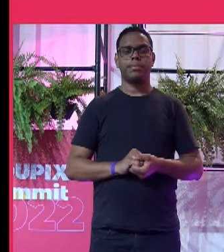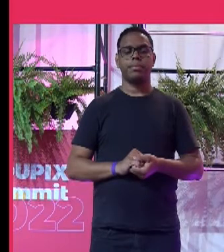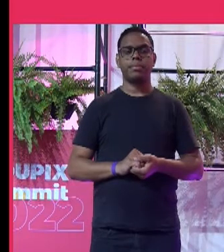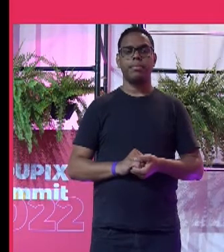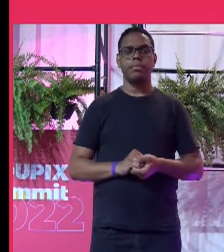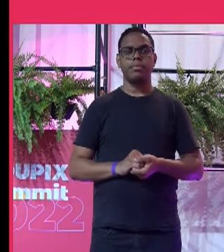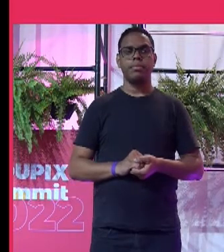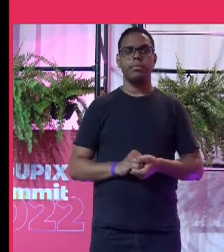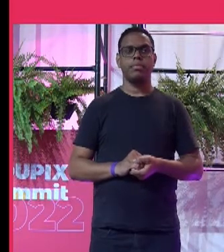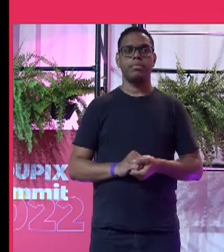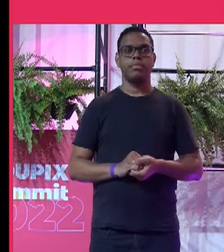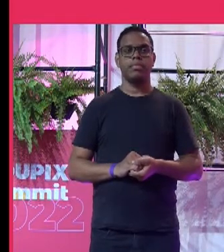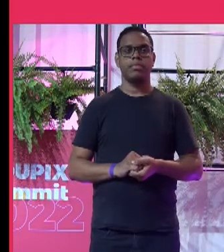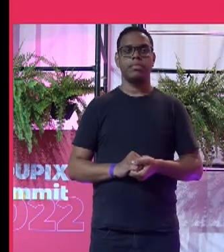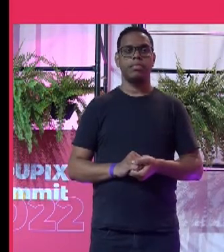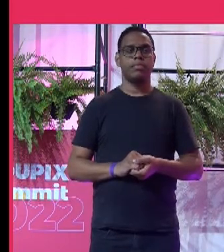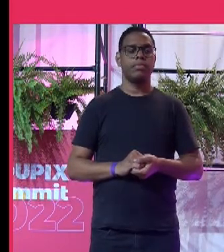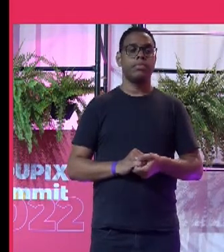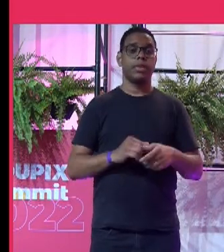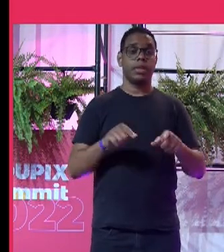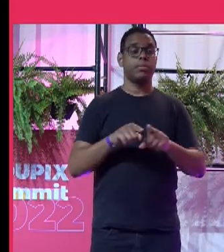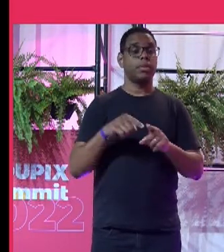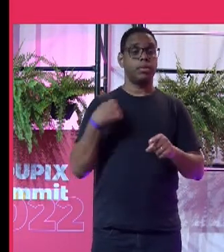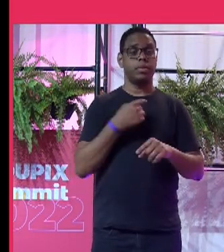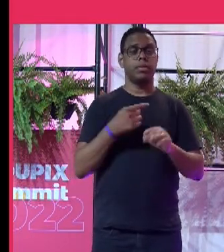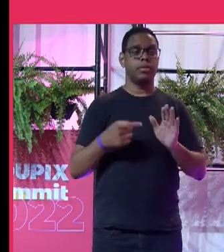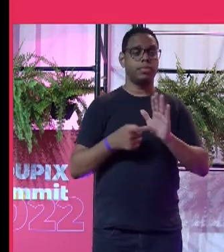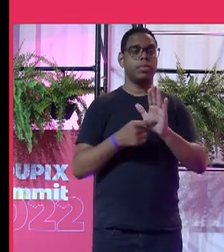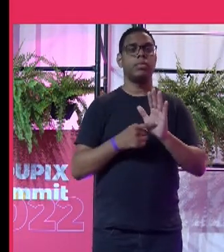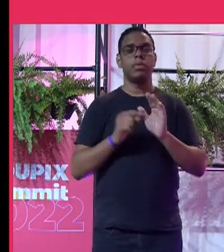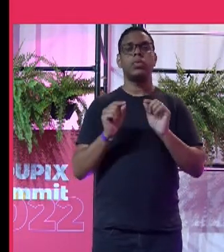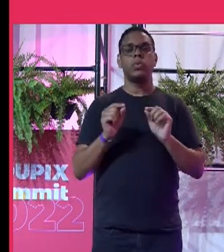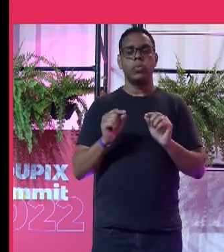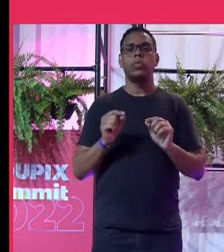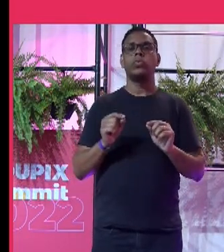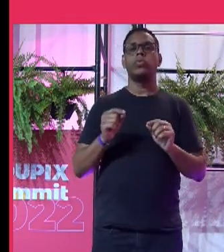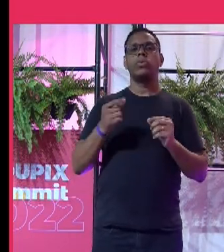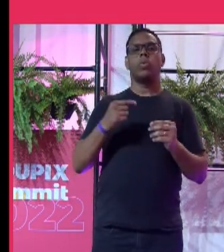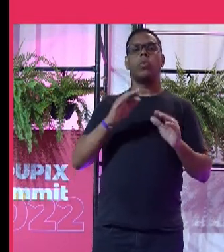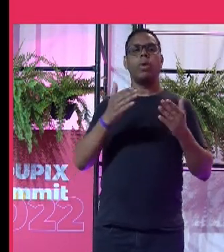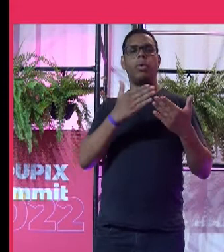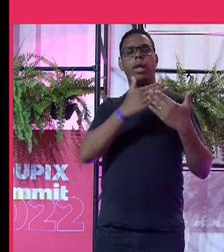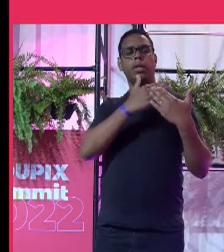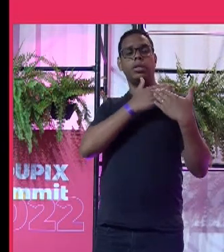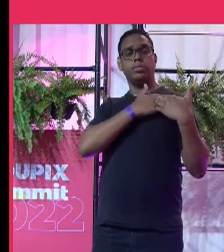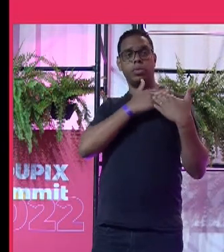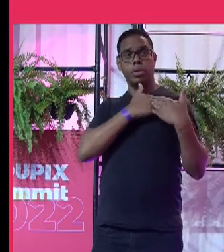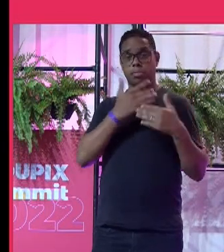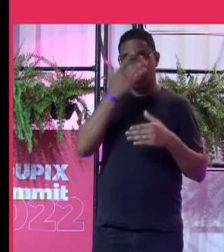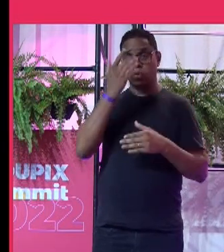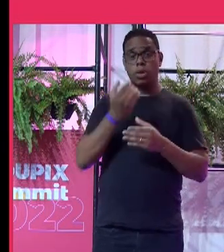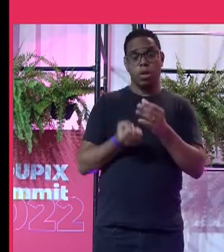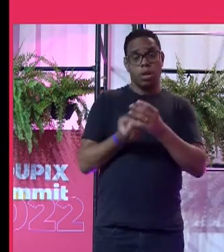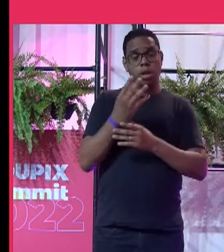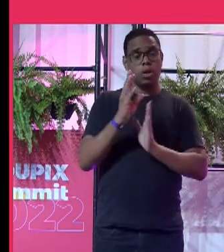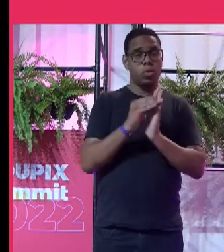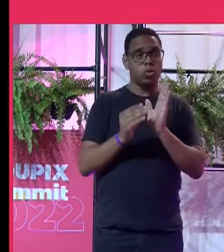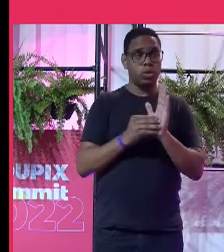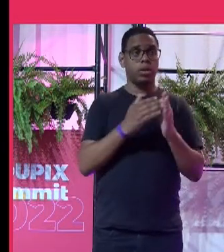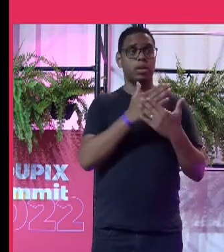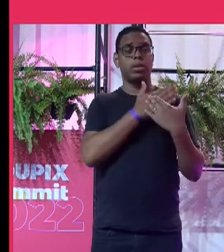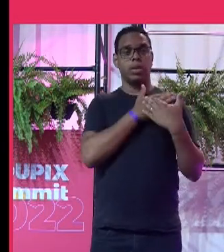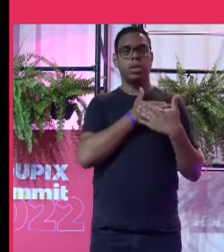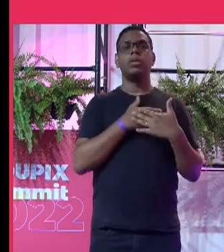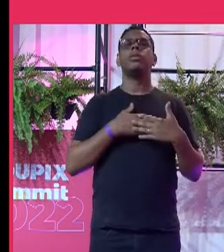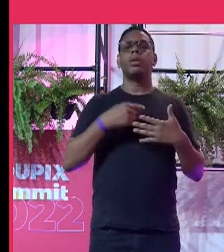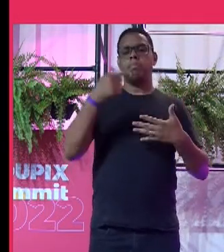Ótimo. Aqui a gente colocou algumas das responsabilidades que um criador de conteúdo tem. É coisa